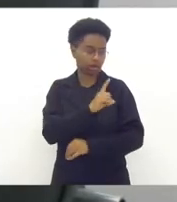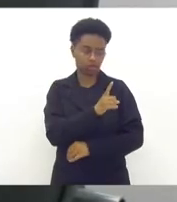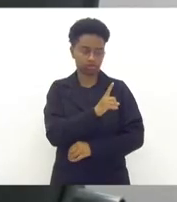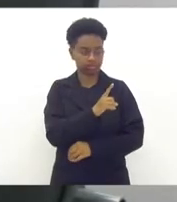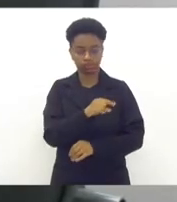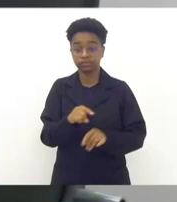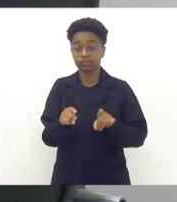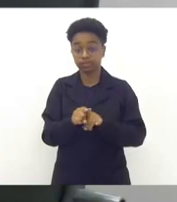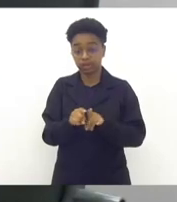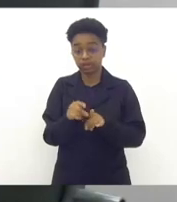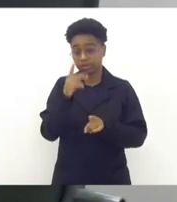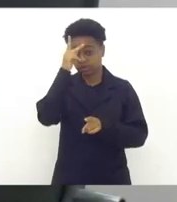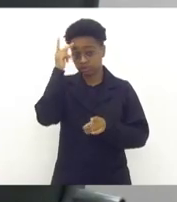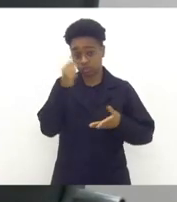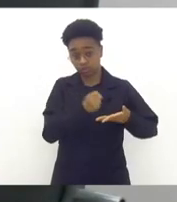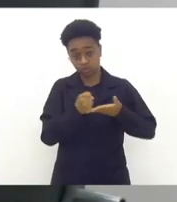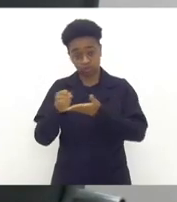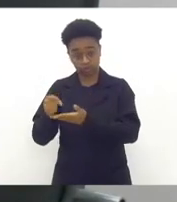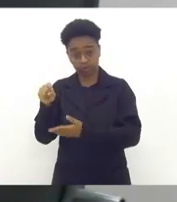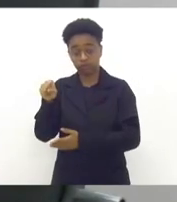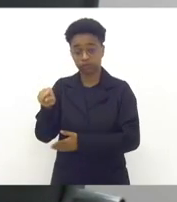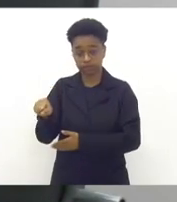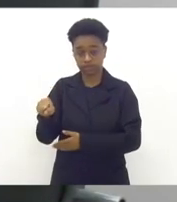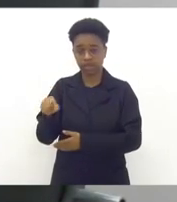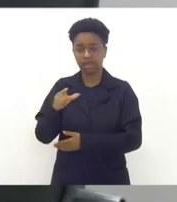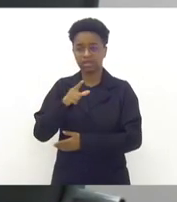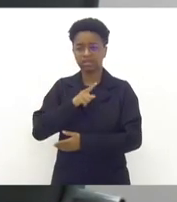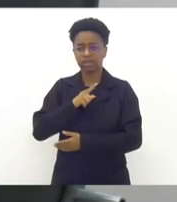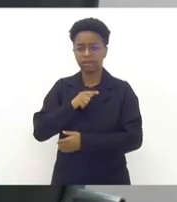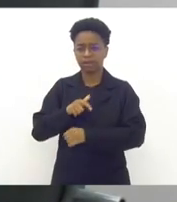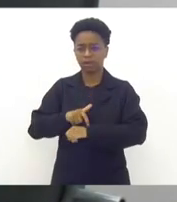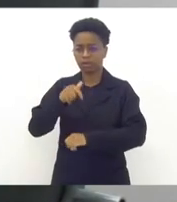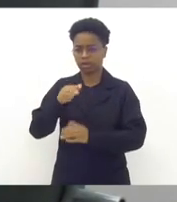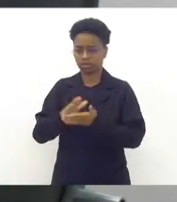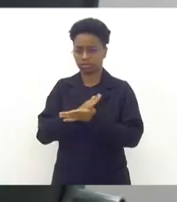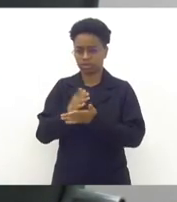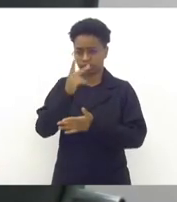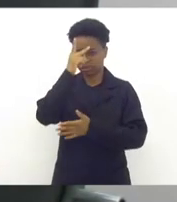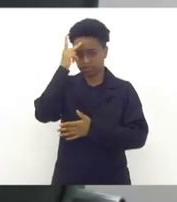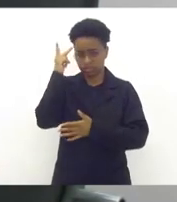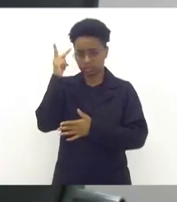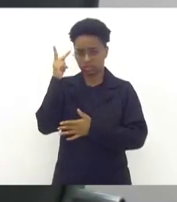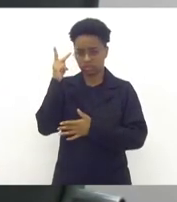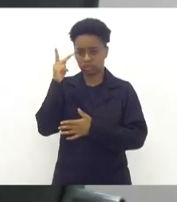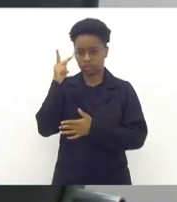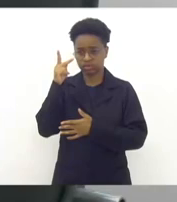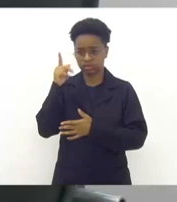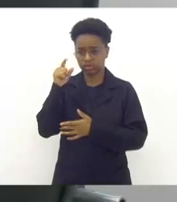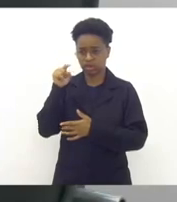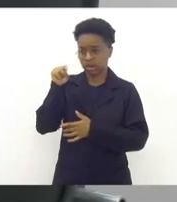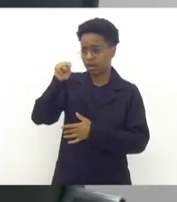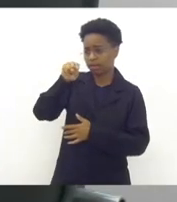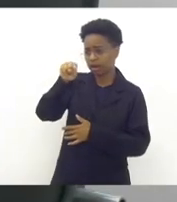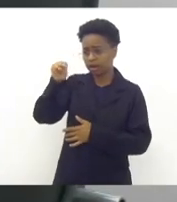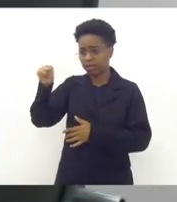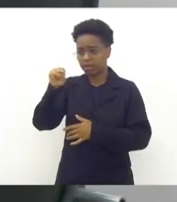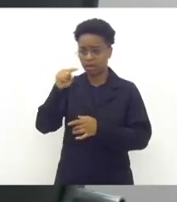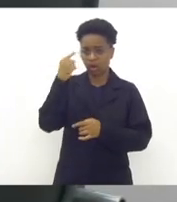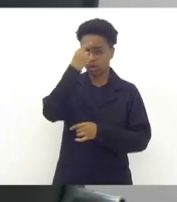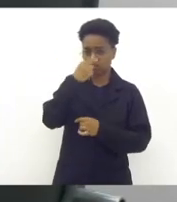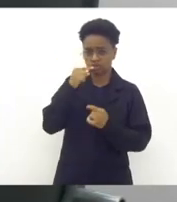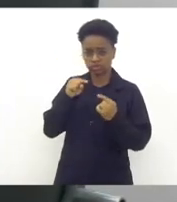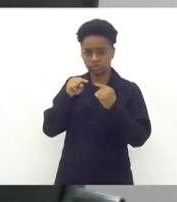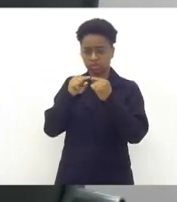foi levado para... E teve algum momento que alguém te apontou ali ou só foi por uma foto